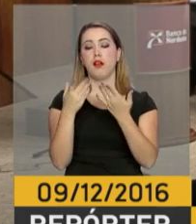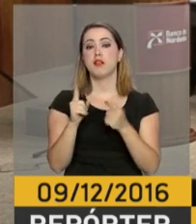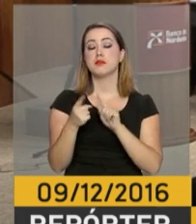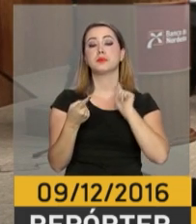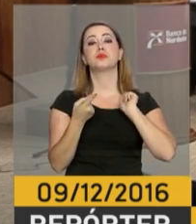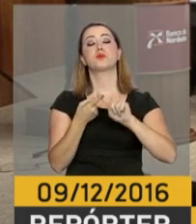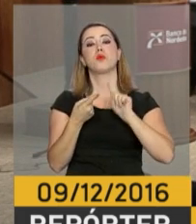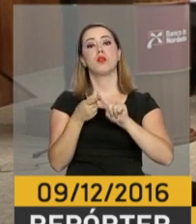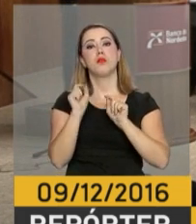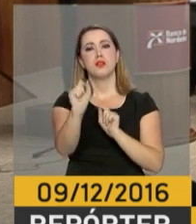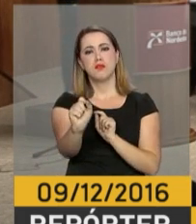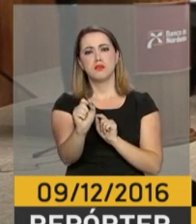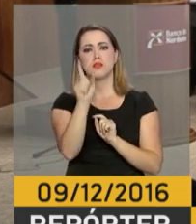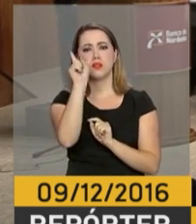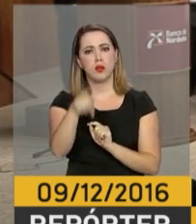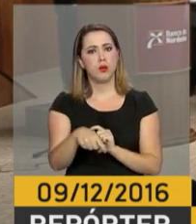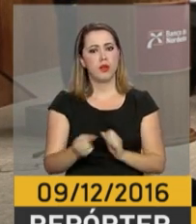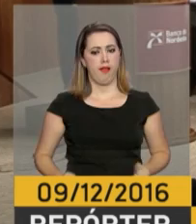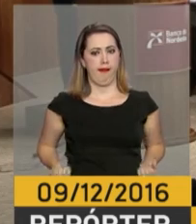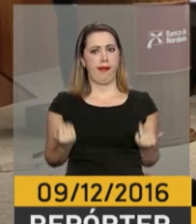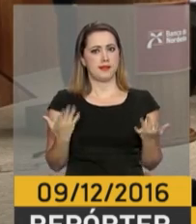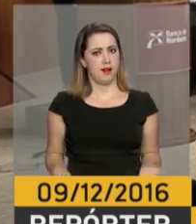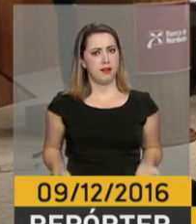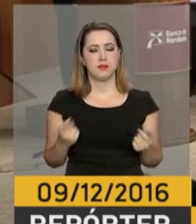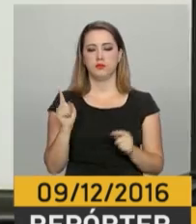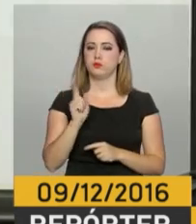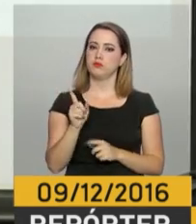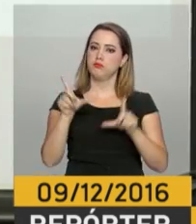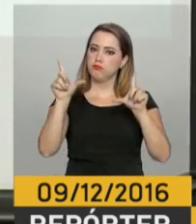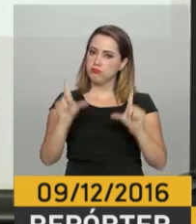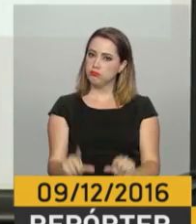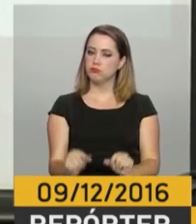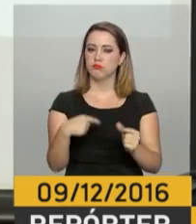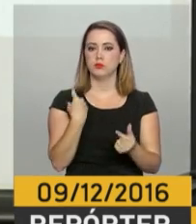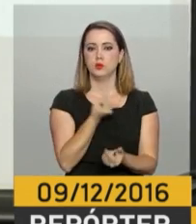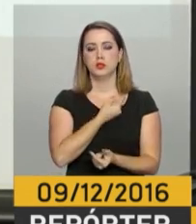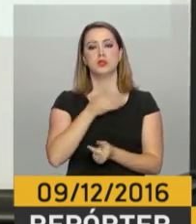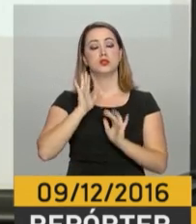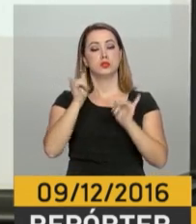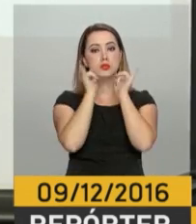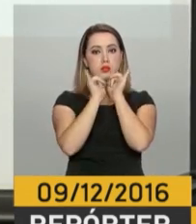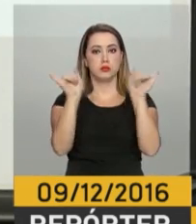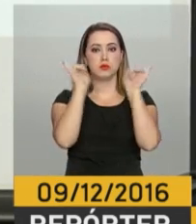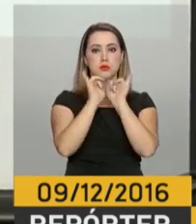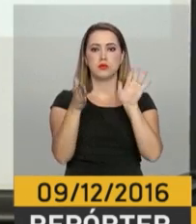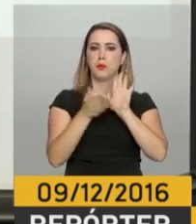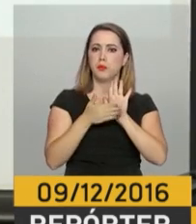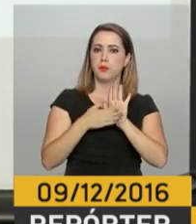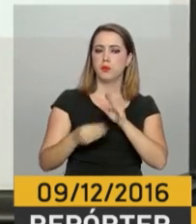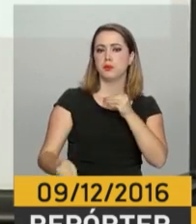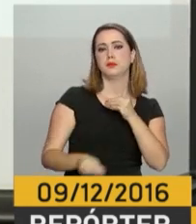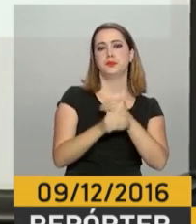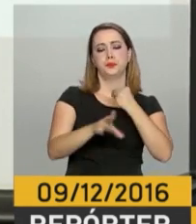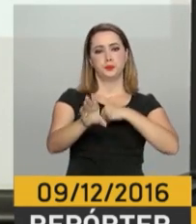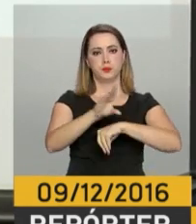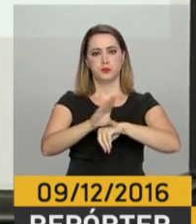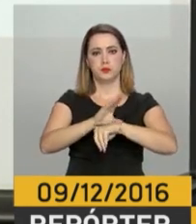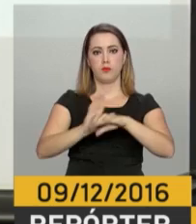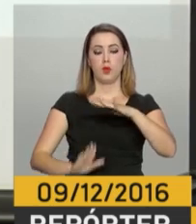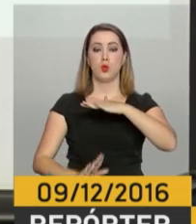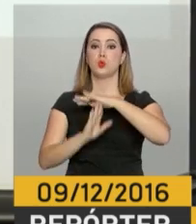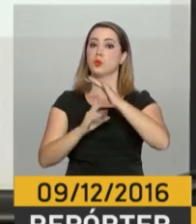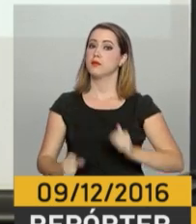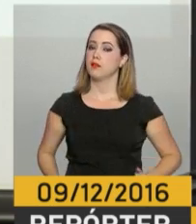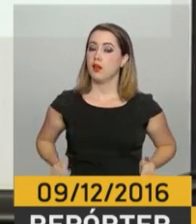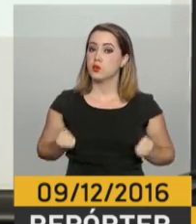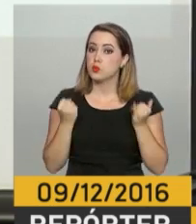gastar mais do que aquilo que se arrecada. Não é sem razão que, quando lançamos a proposta de emenda constitucional do teto